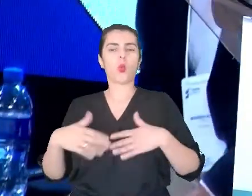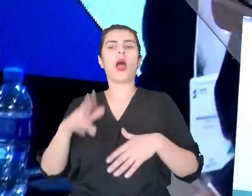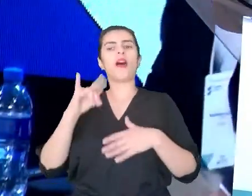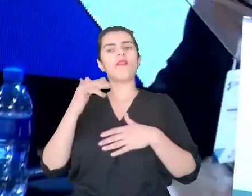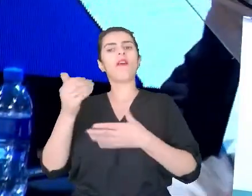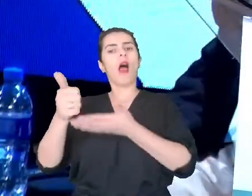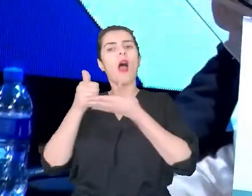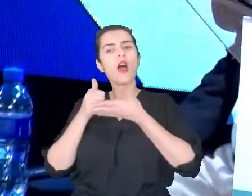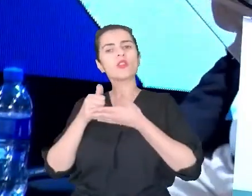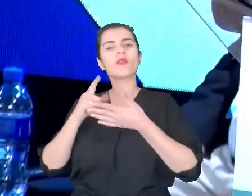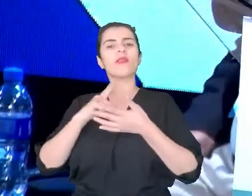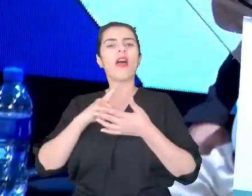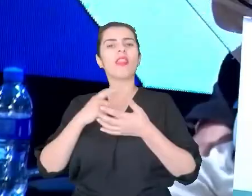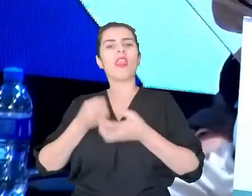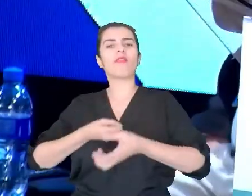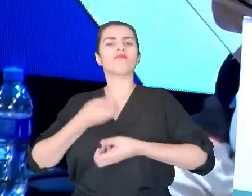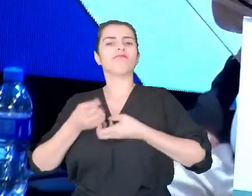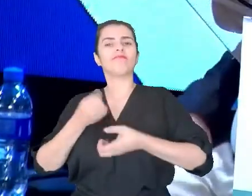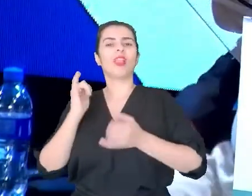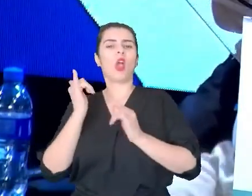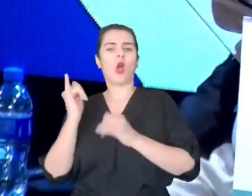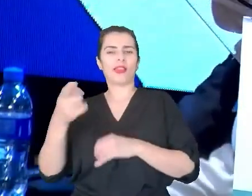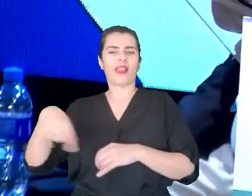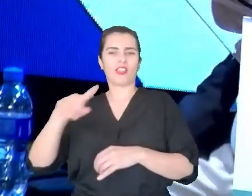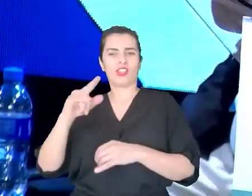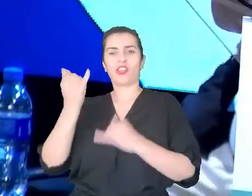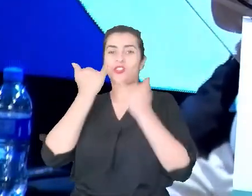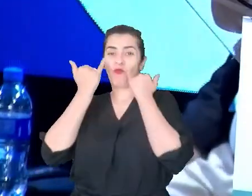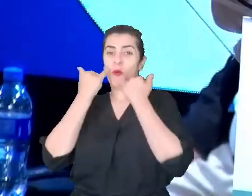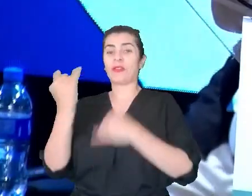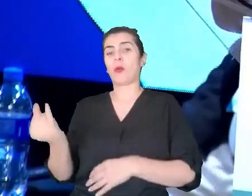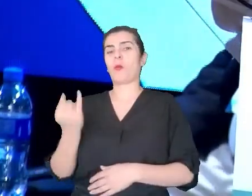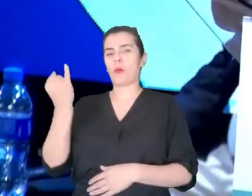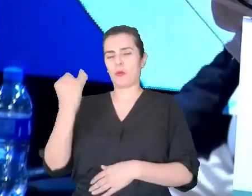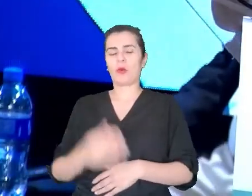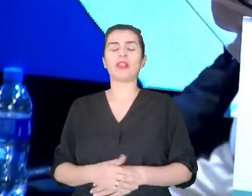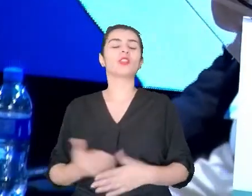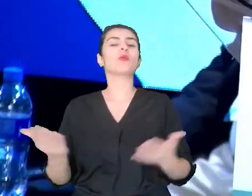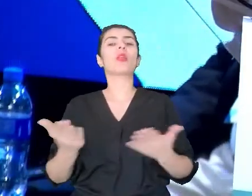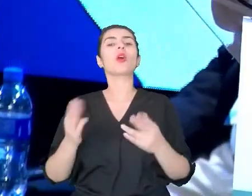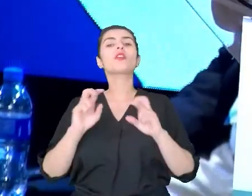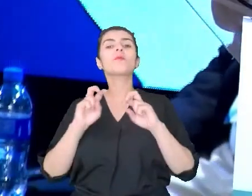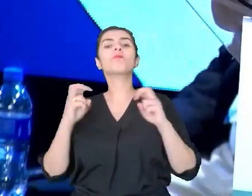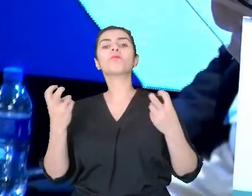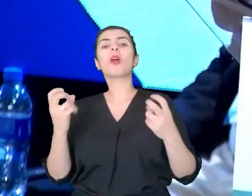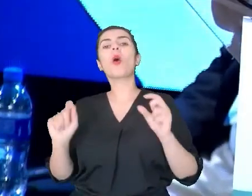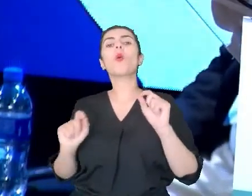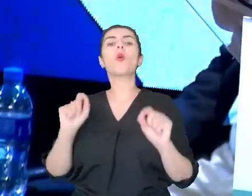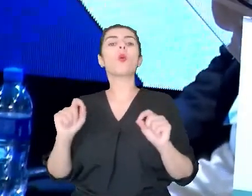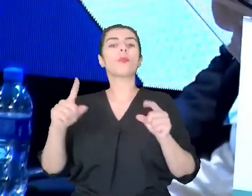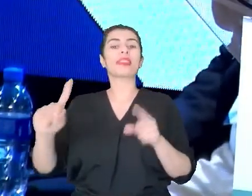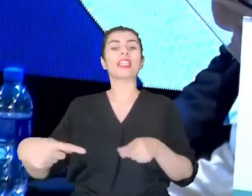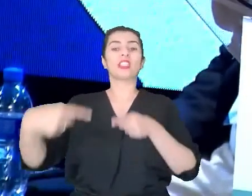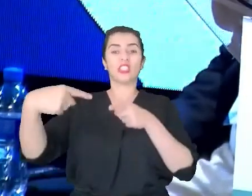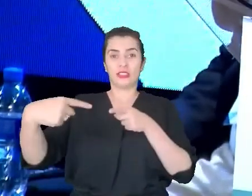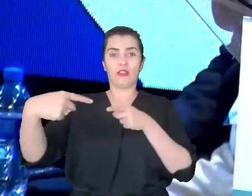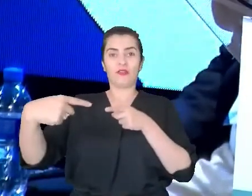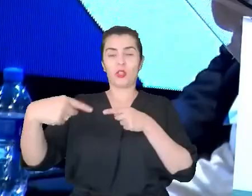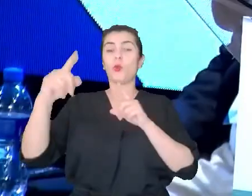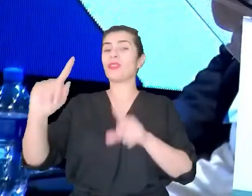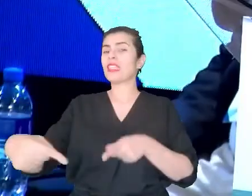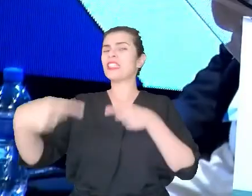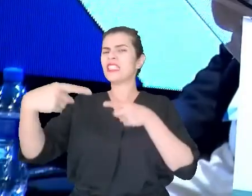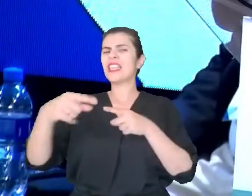valiosas para o nosso painel. O nosso painel ele vai abordar os desafios de todo o ciclo da geração